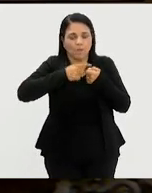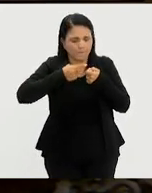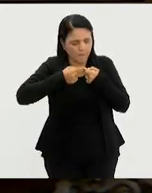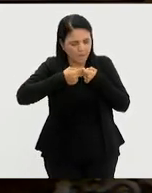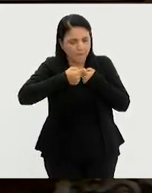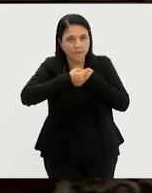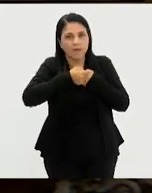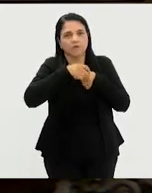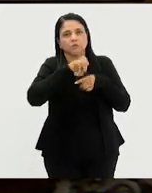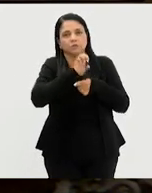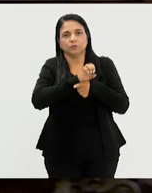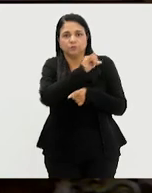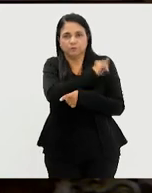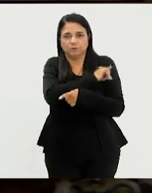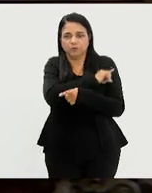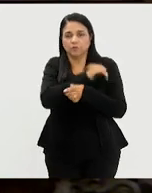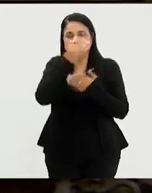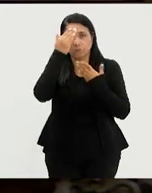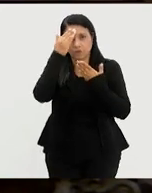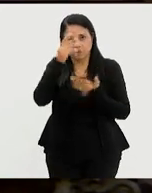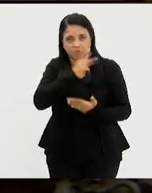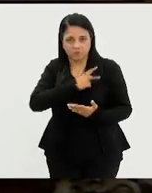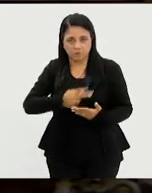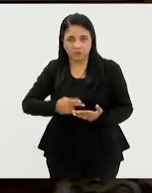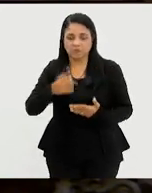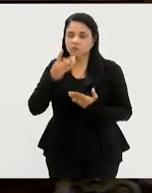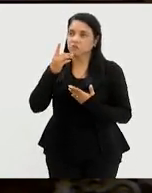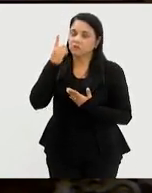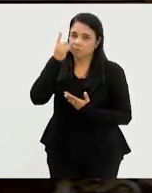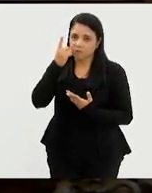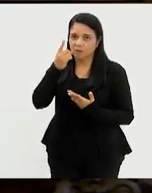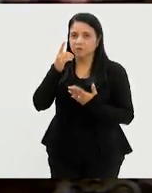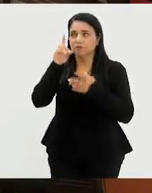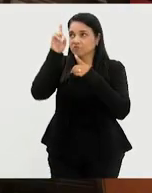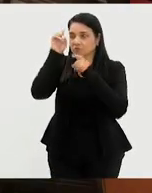obrigado Presidente senhores deputados e fique com